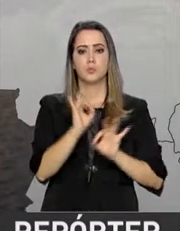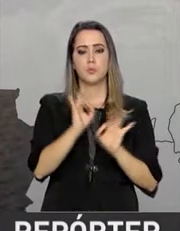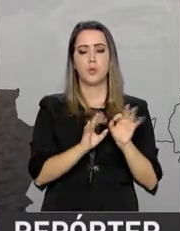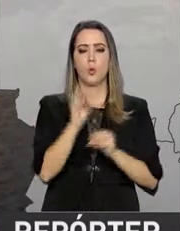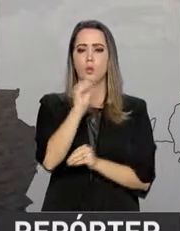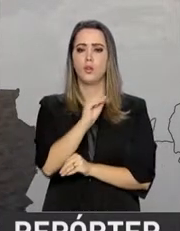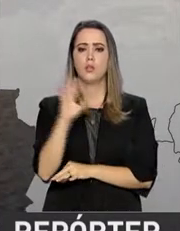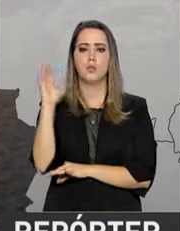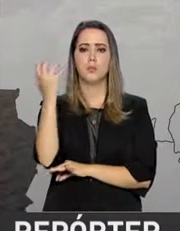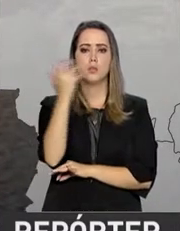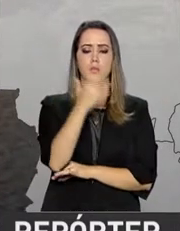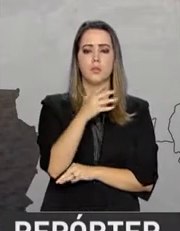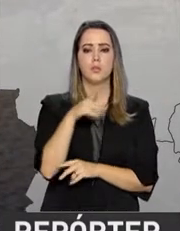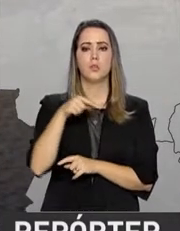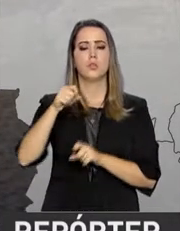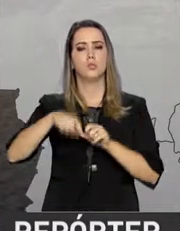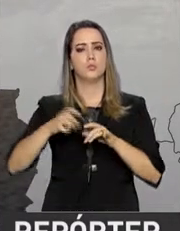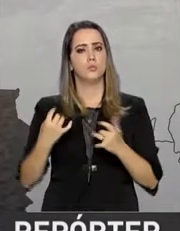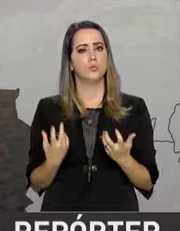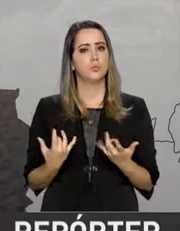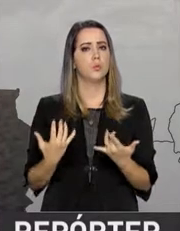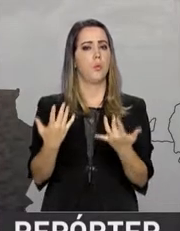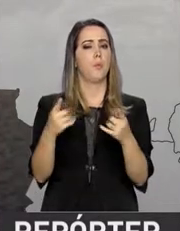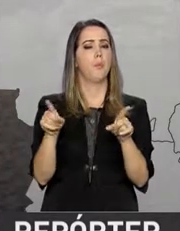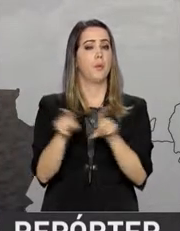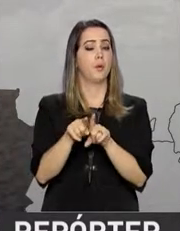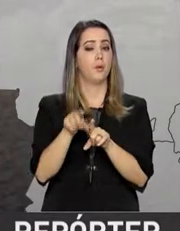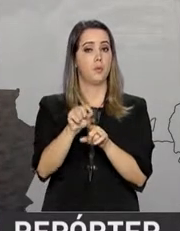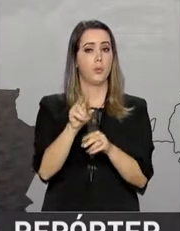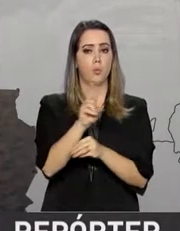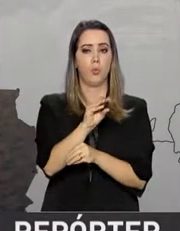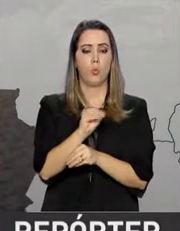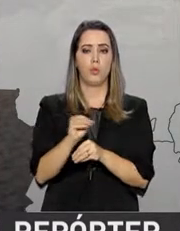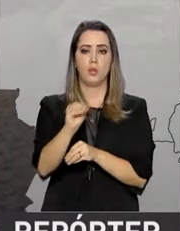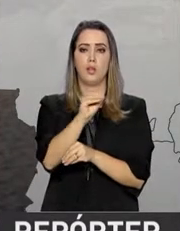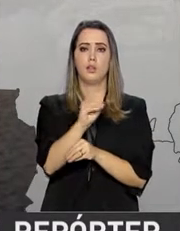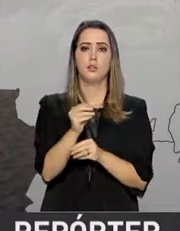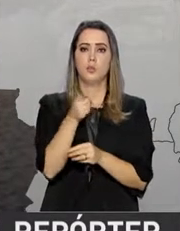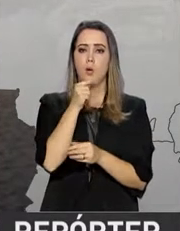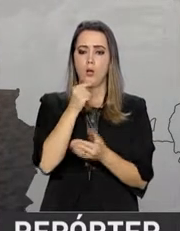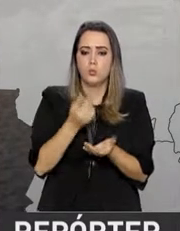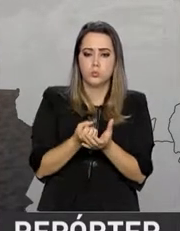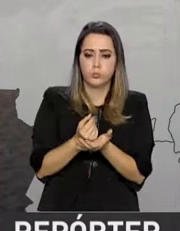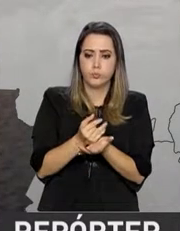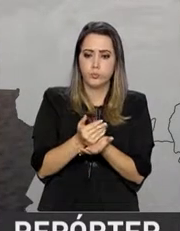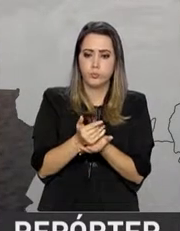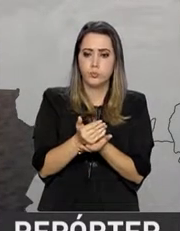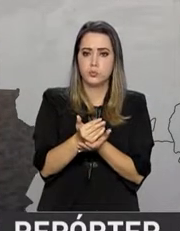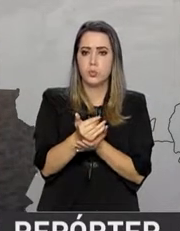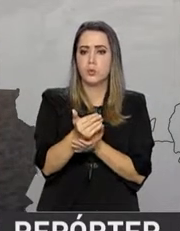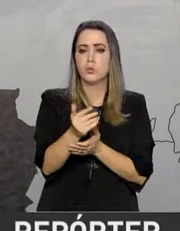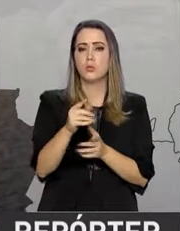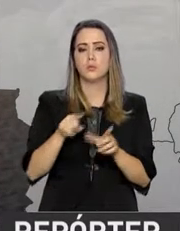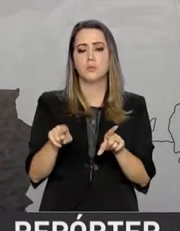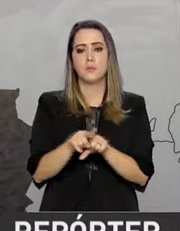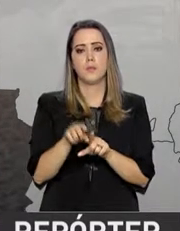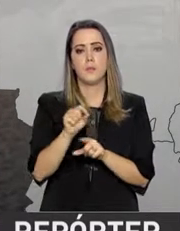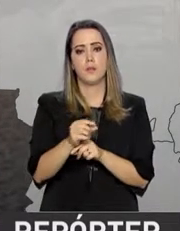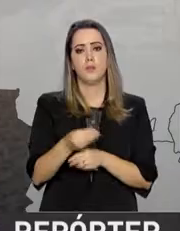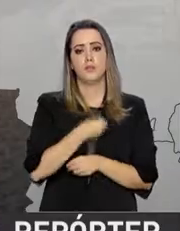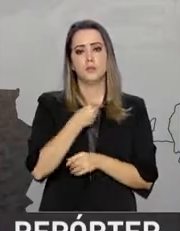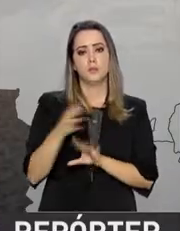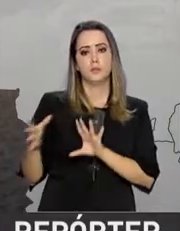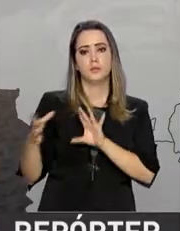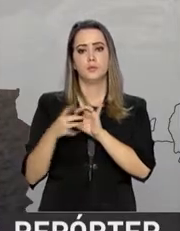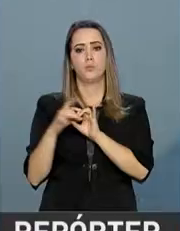preservação permanente, de vegetação nativa, proteção de nascentes, ações de adaptação às mudanças climáticas e convivência